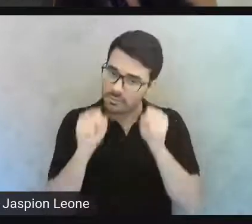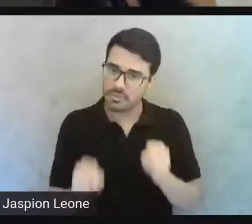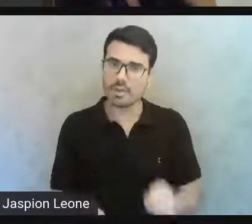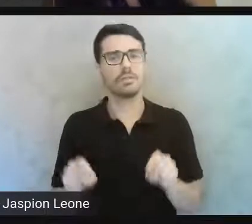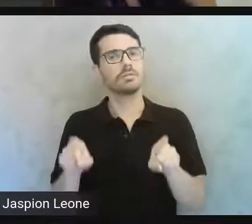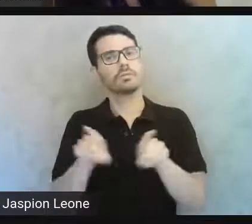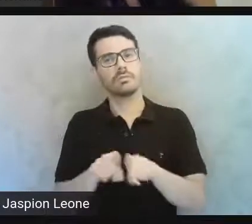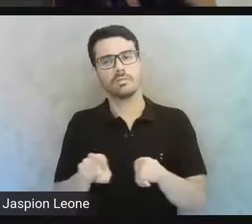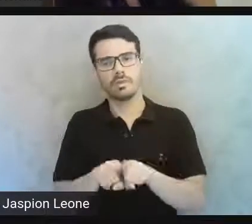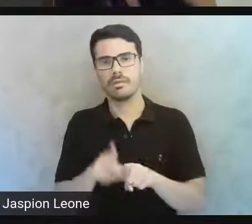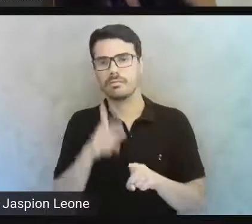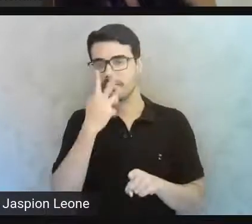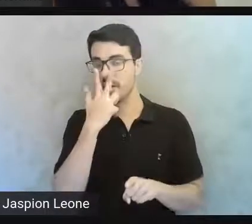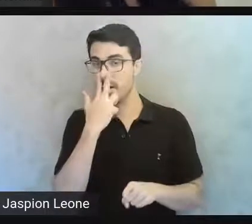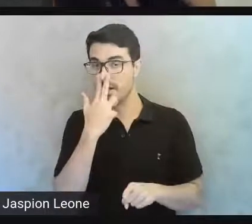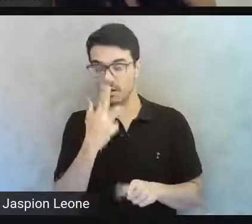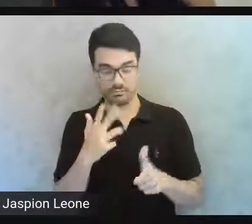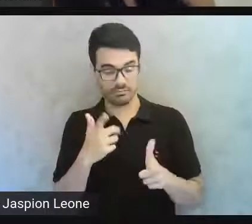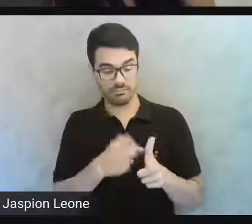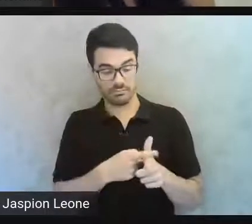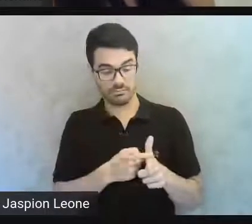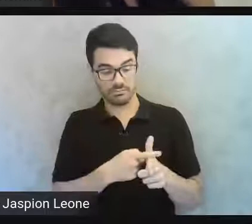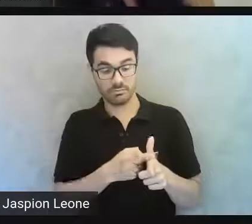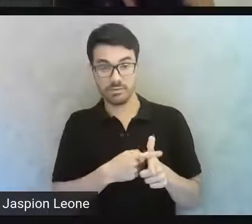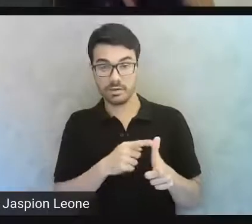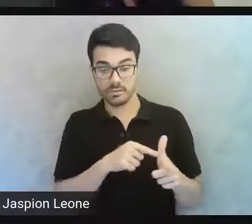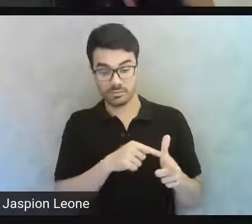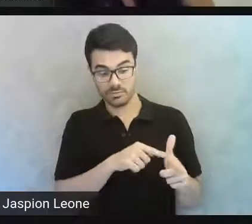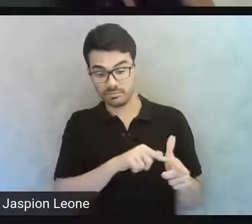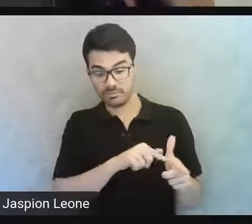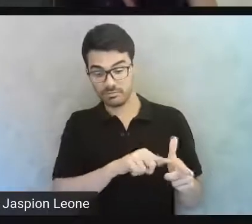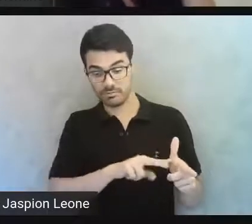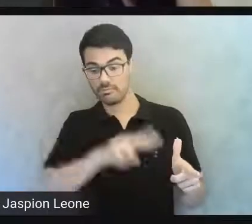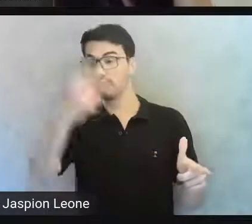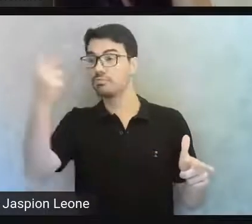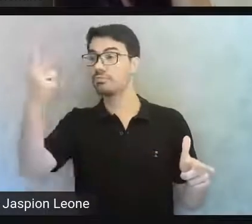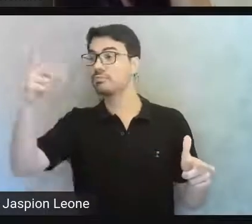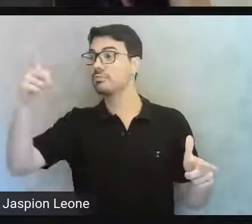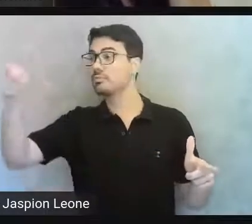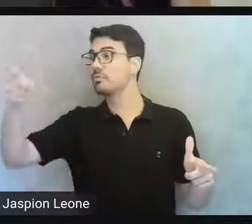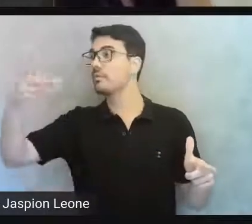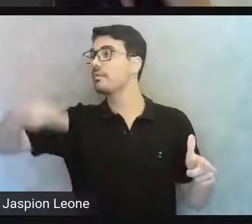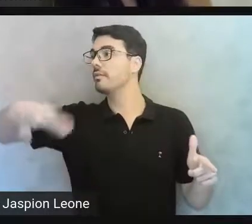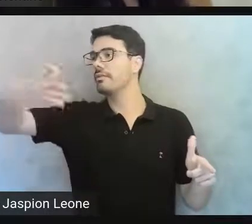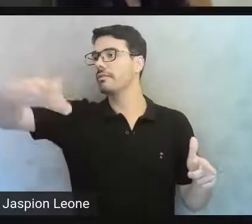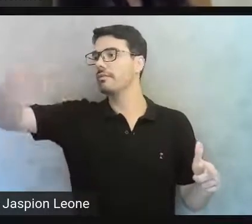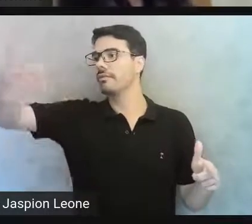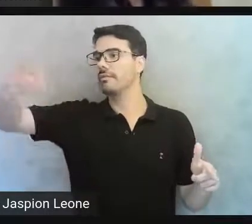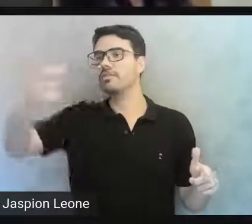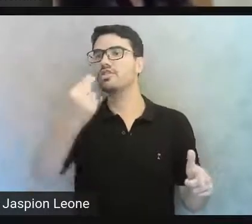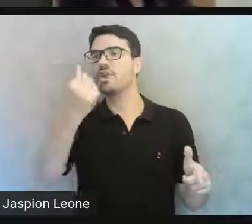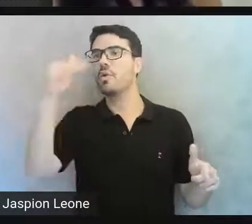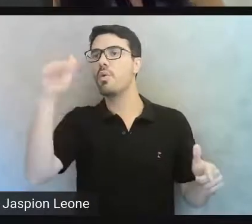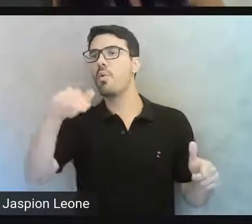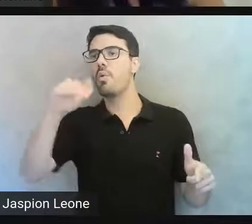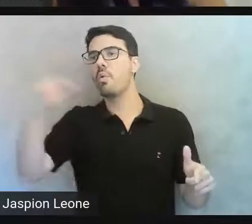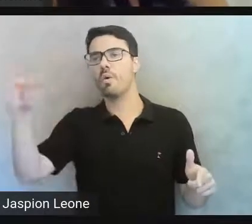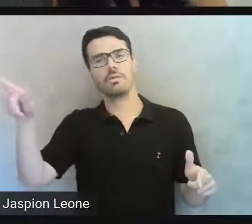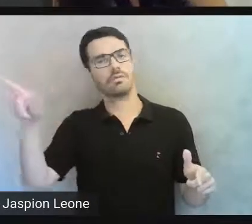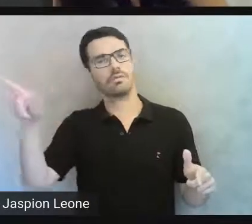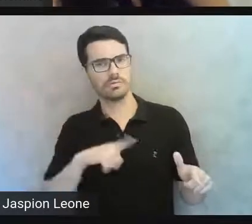às vezes, devedora e se tornar um investidor. Com certeza. Esse caminho é possível, sabe? É possível,